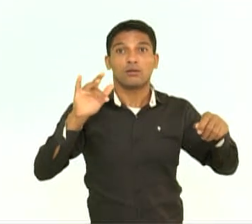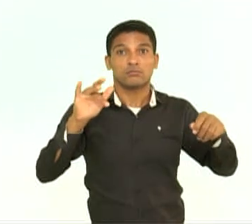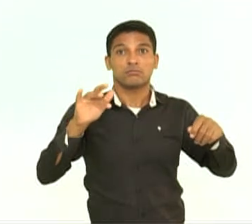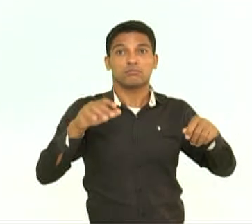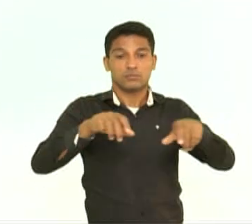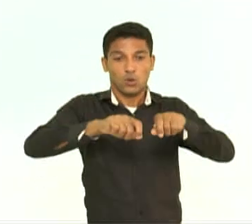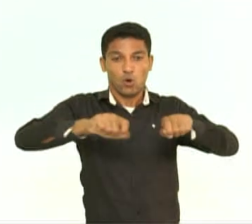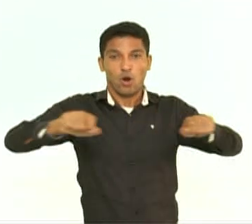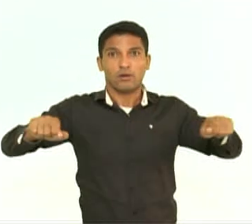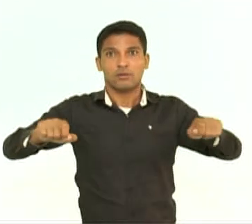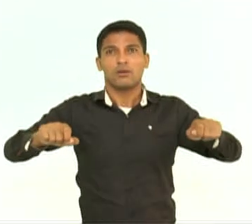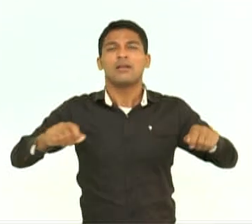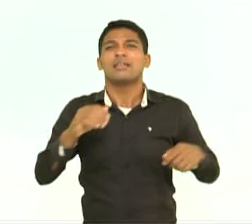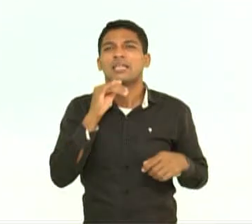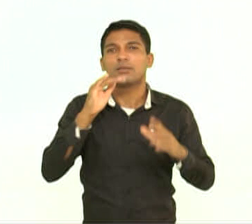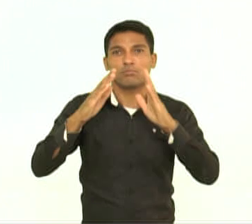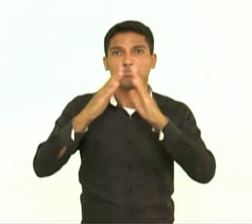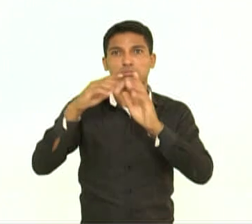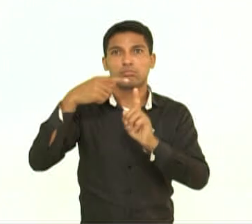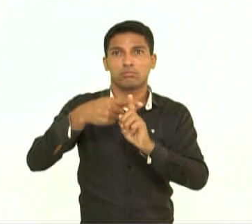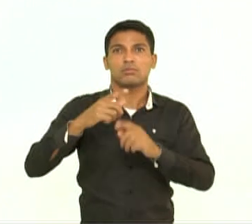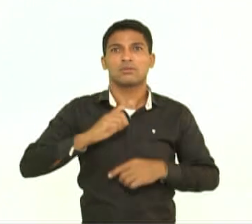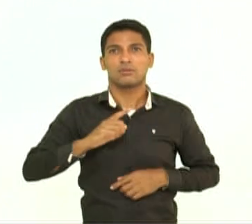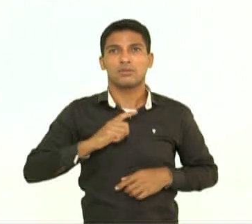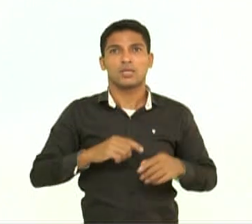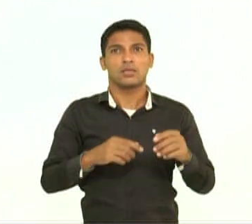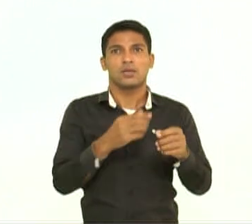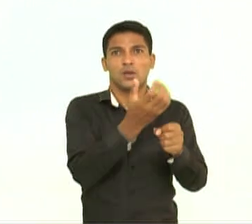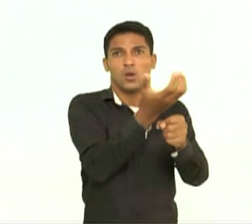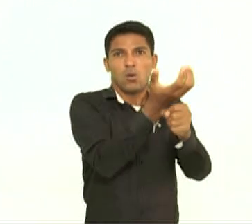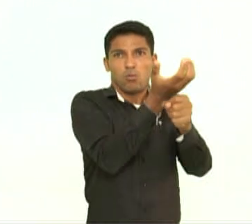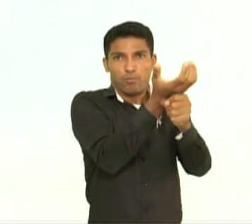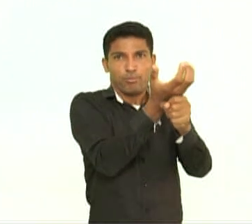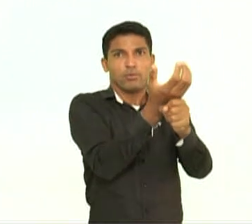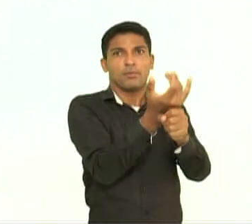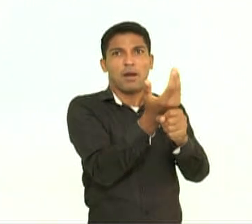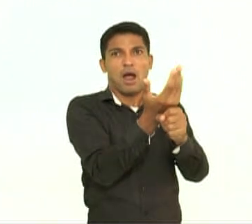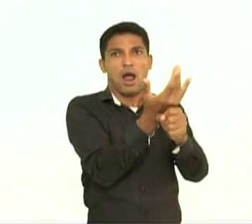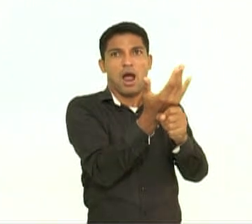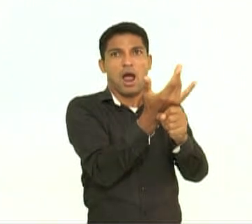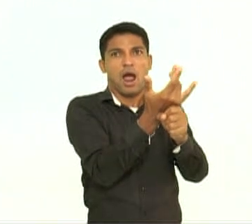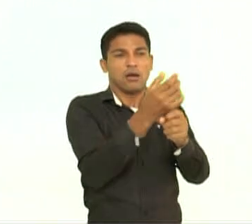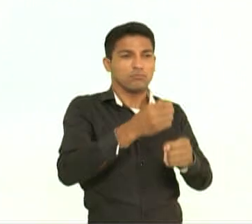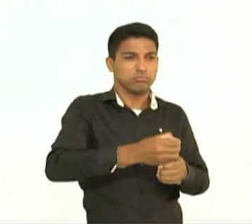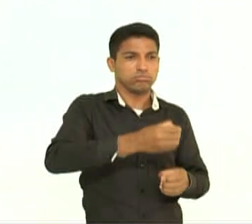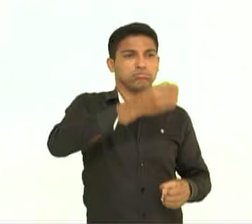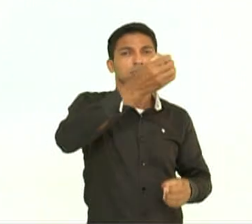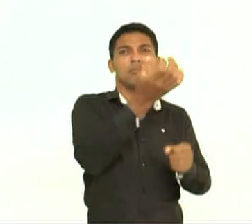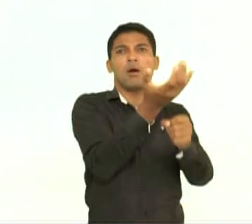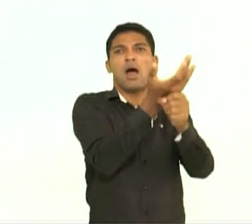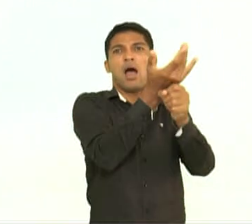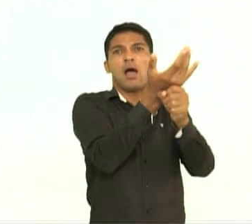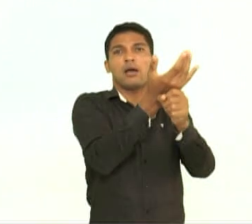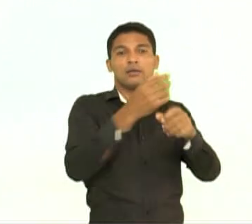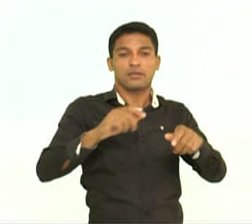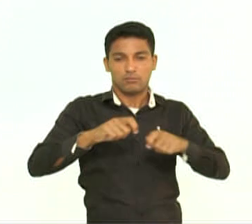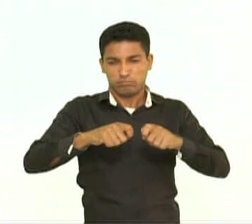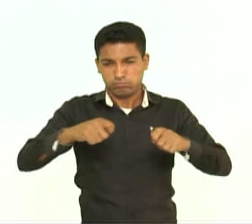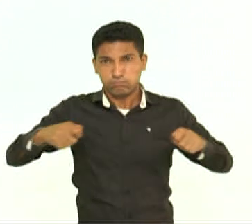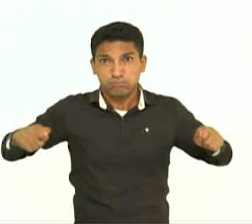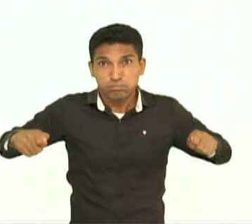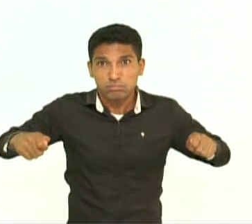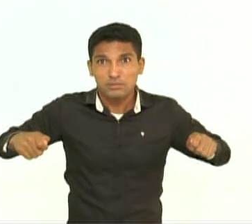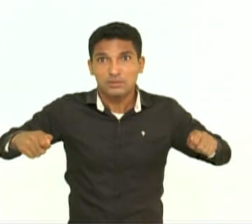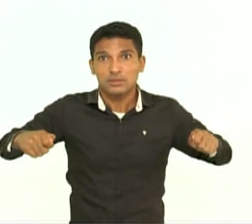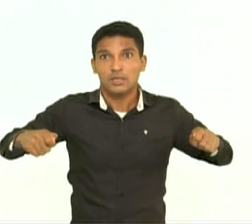tem a vela e também essa corda, que daí é própria dessa festa do Círio de Nazaré. Os fiéis costumam